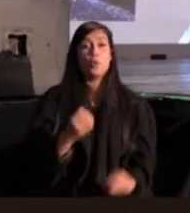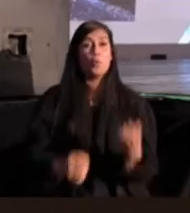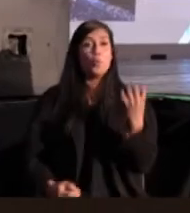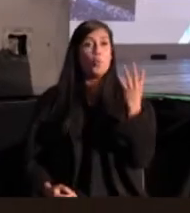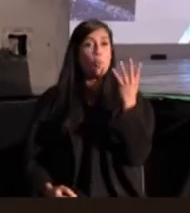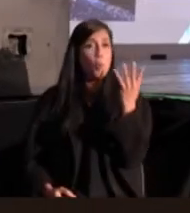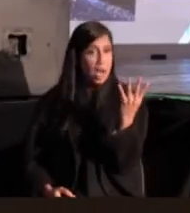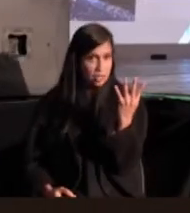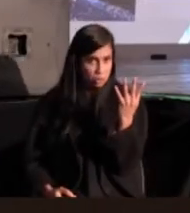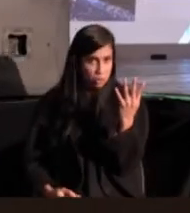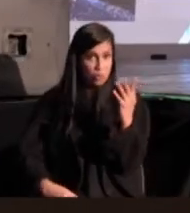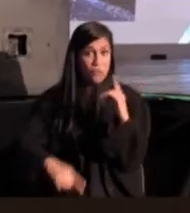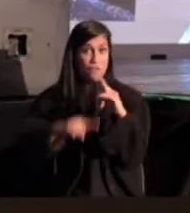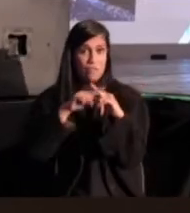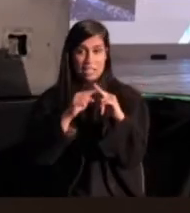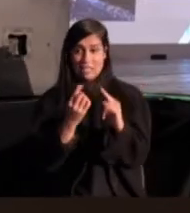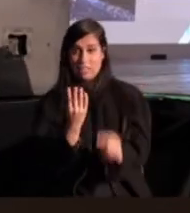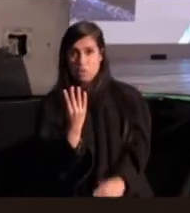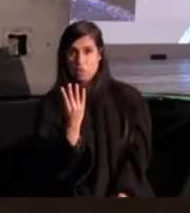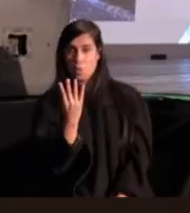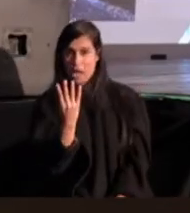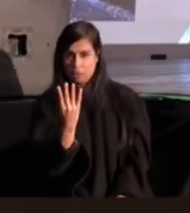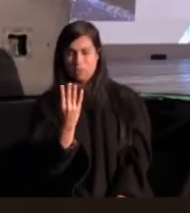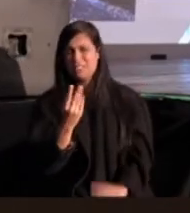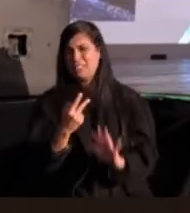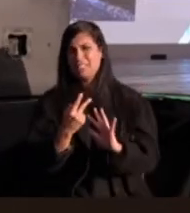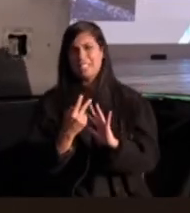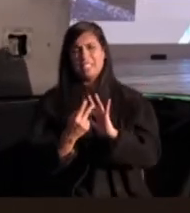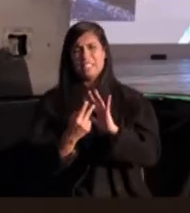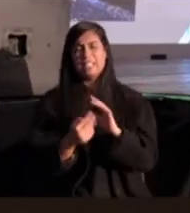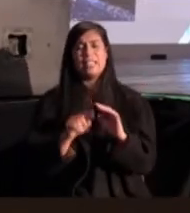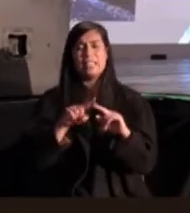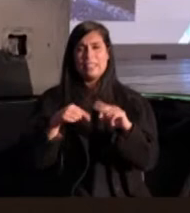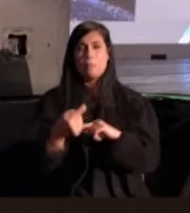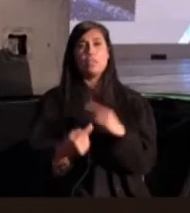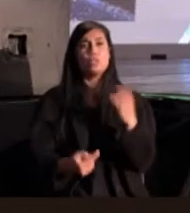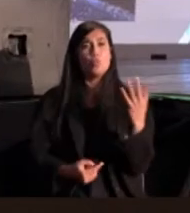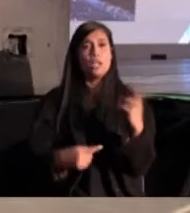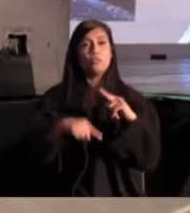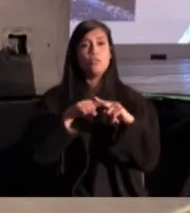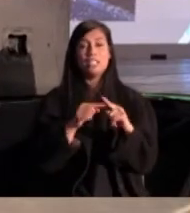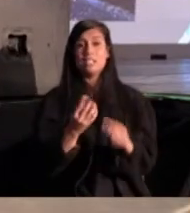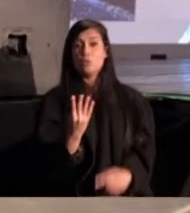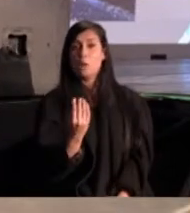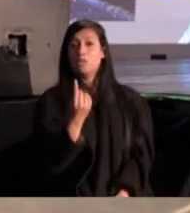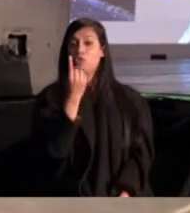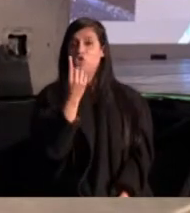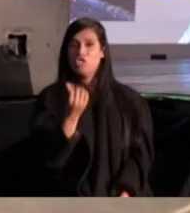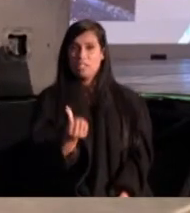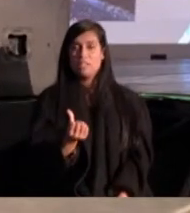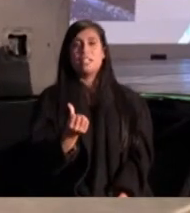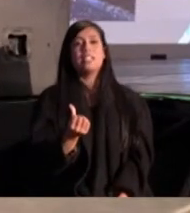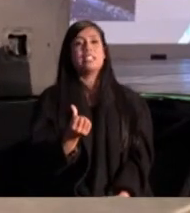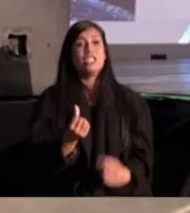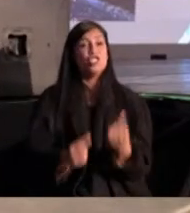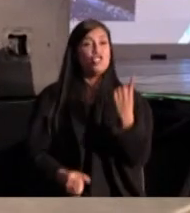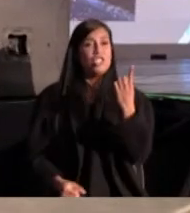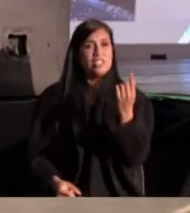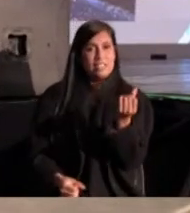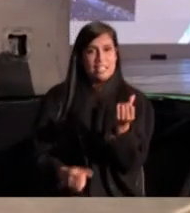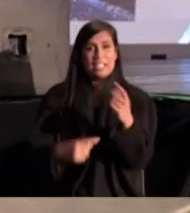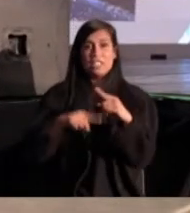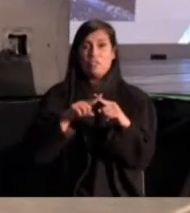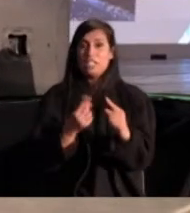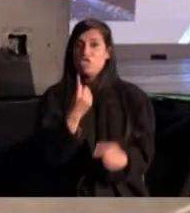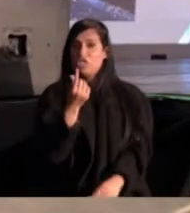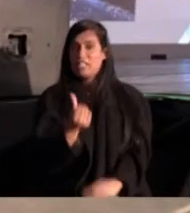quatro elementos, por eles próprios, e depois esses 4x4 dá 16, e 16 vezes 16. Significa o